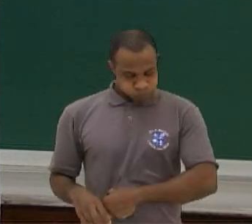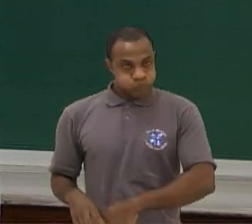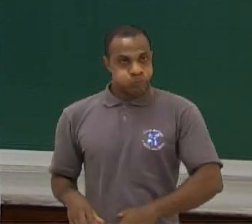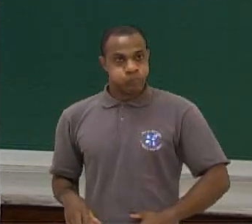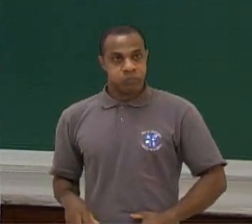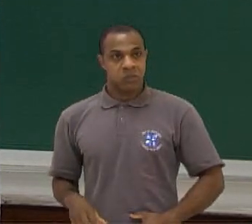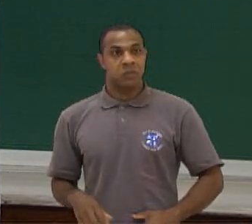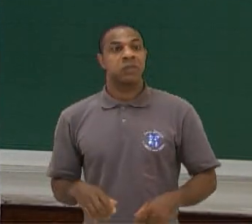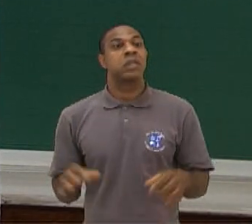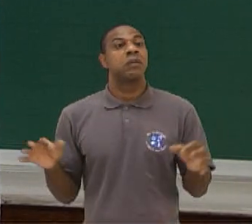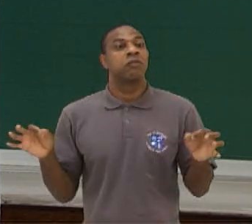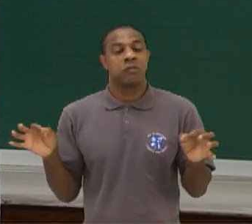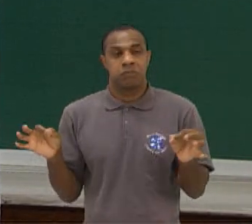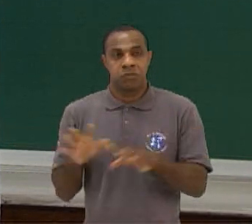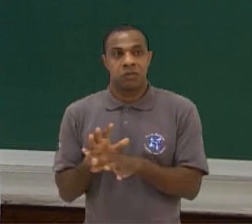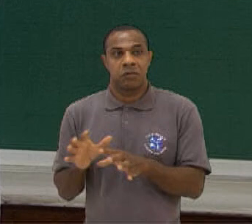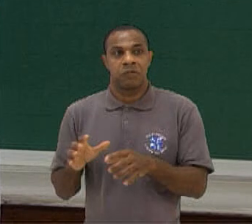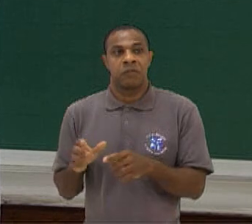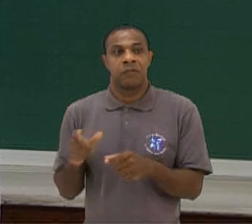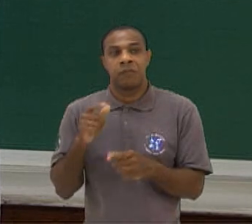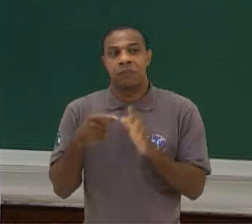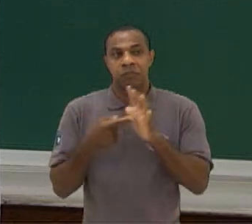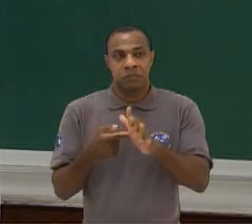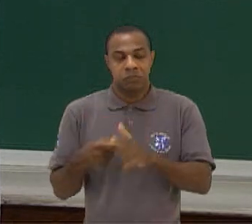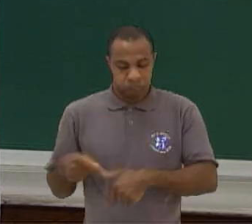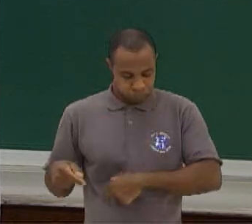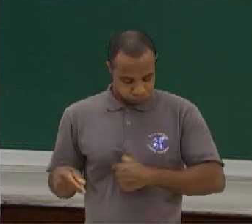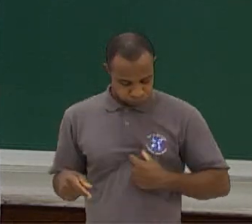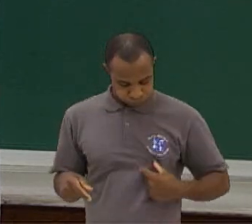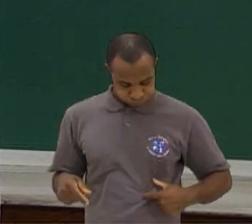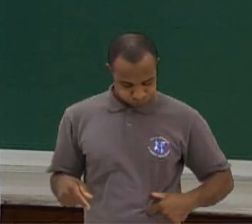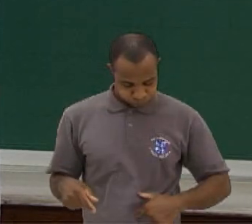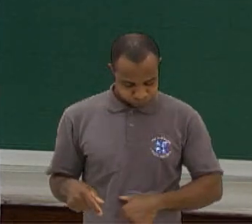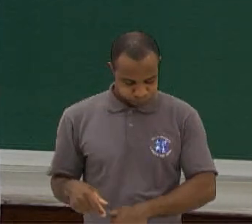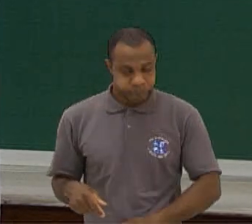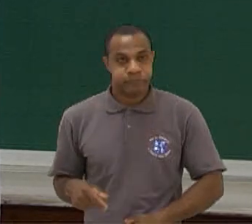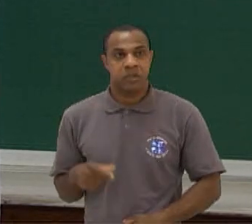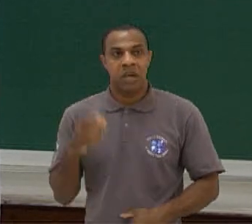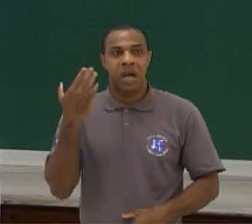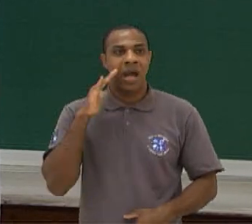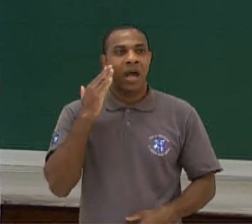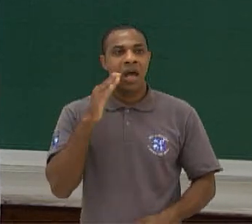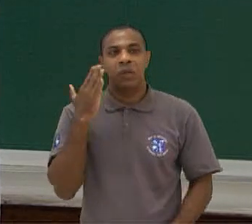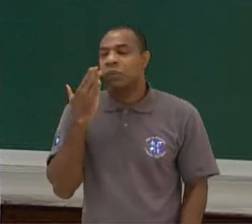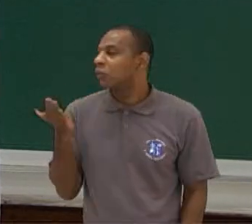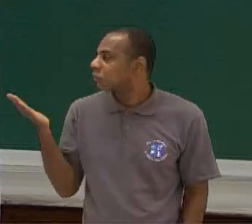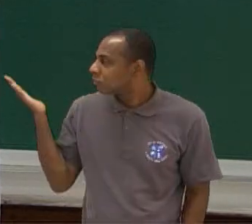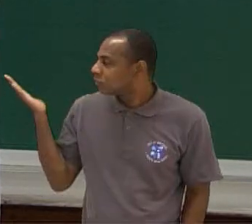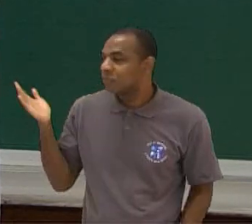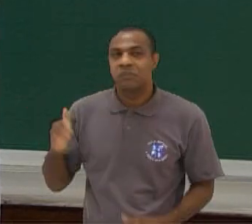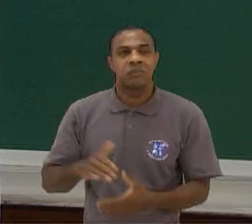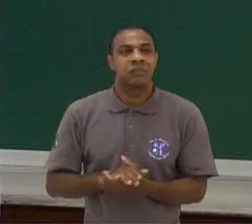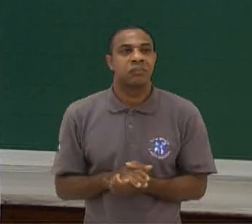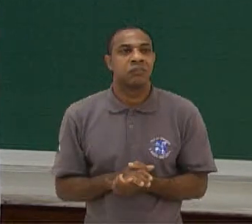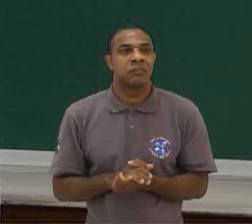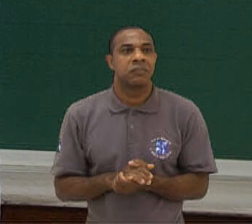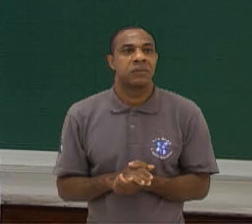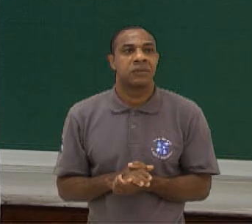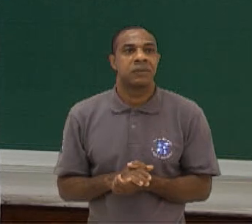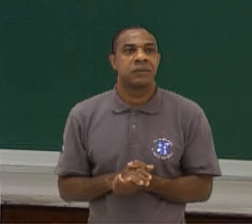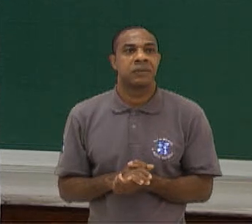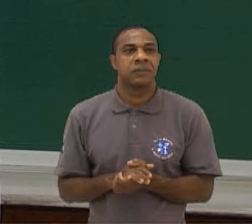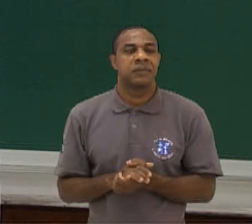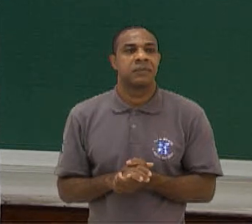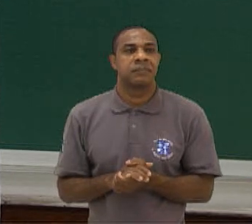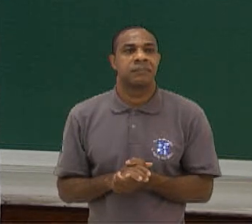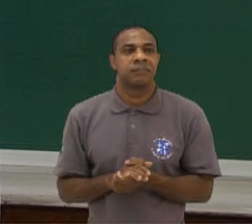a quilificação. Tá? Então, estou mostrando aqui o intestino grosso, ele vai estar aqui em azul e ele também vou ter um